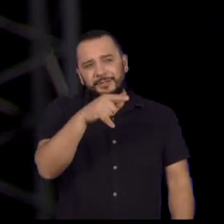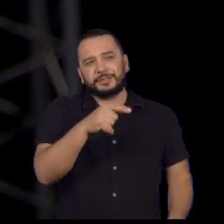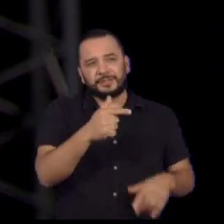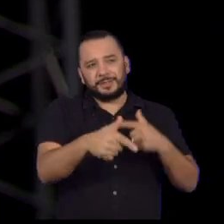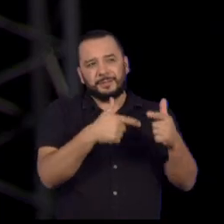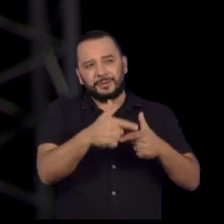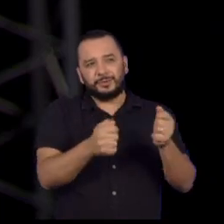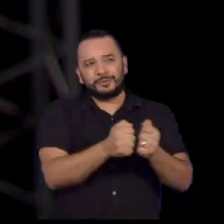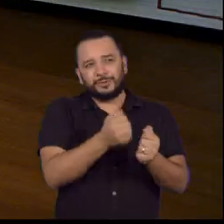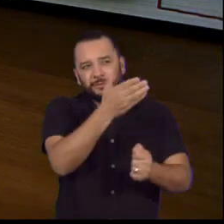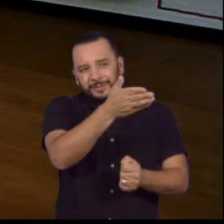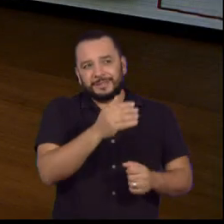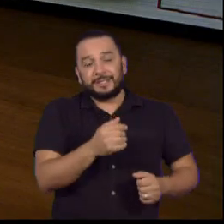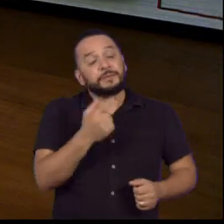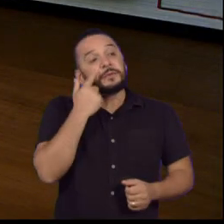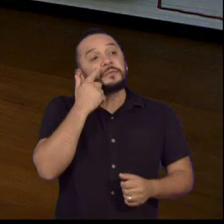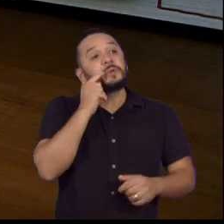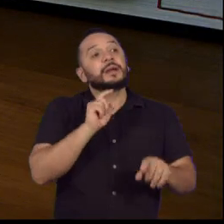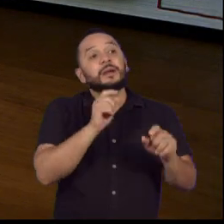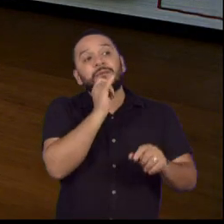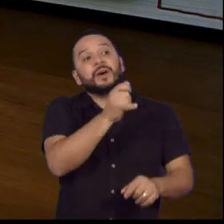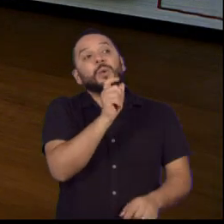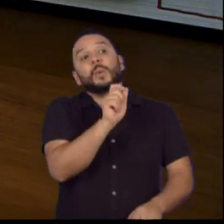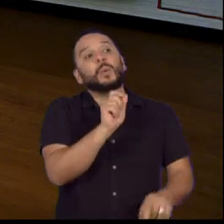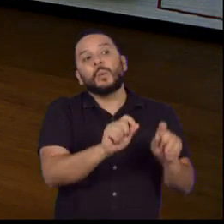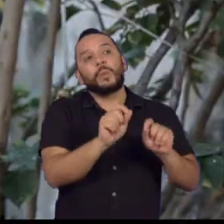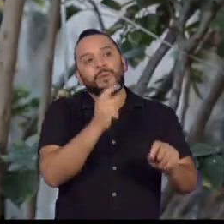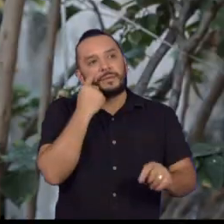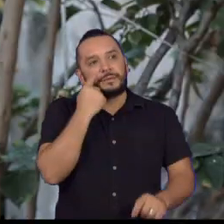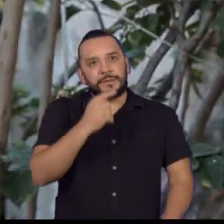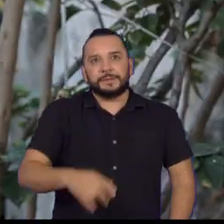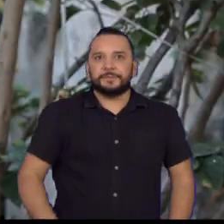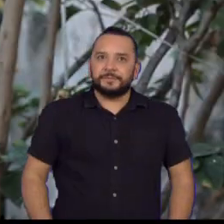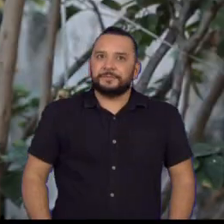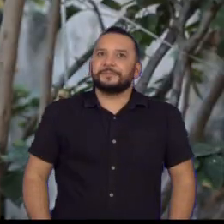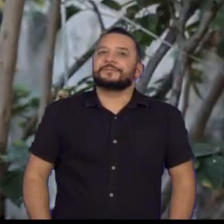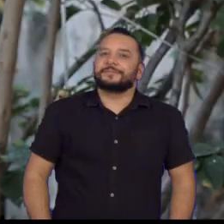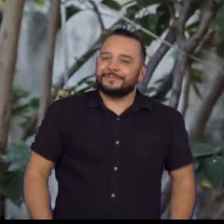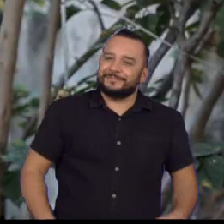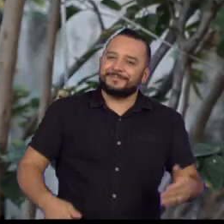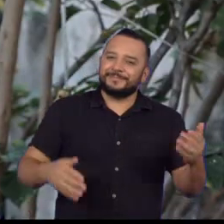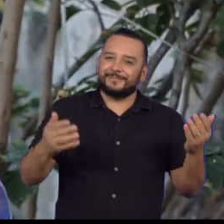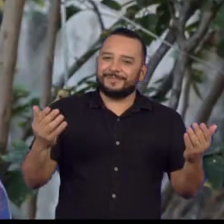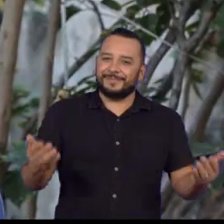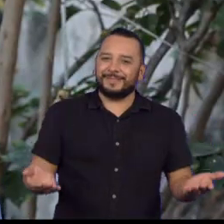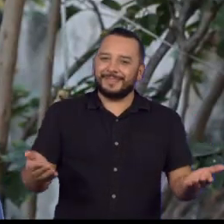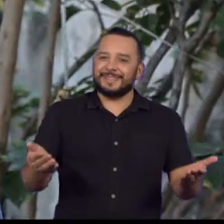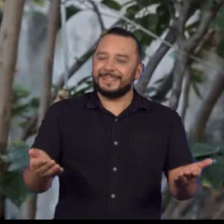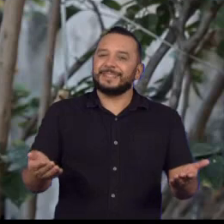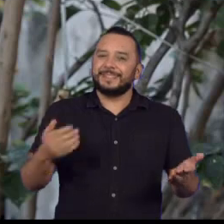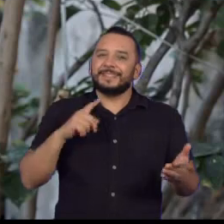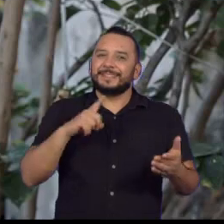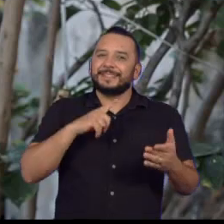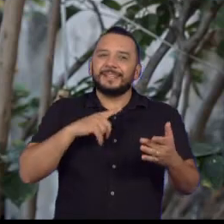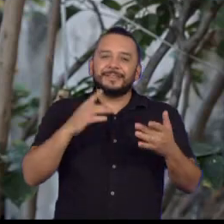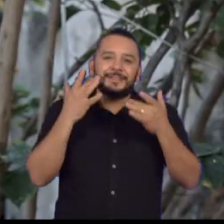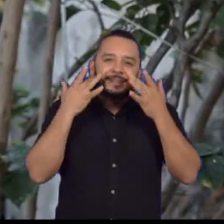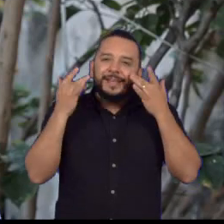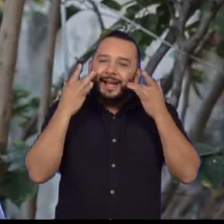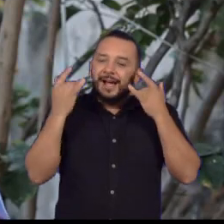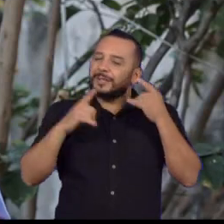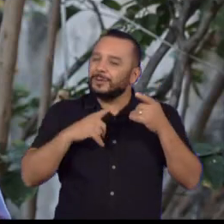carreira. Vamos ouvir o que ele tem para te dizer? Estatal de Dona Beja foi um espetáculo